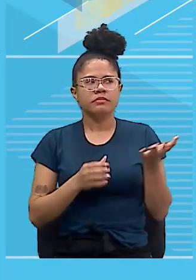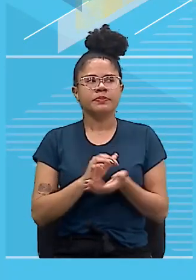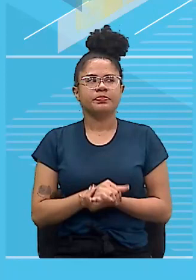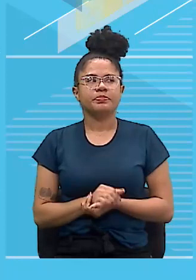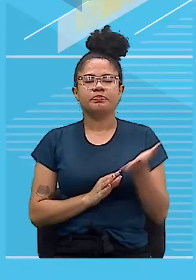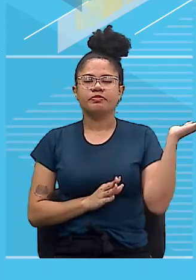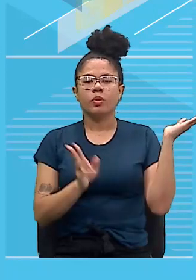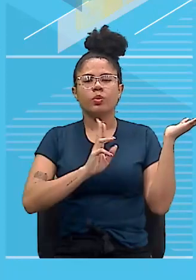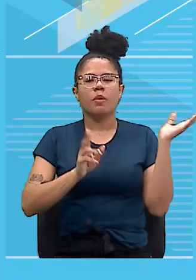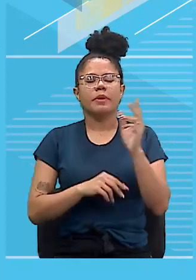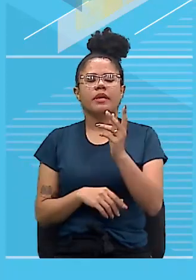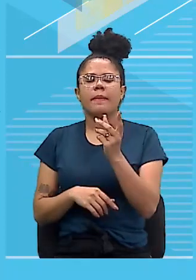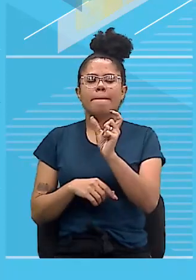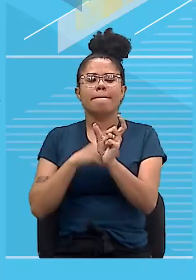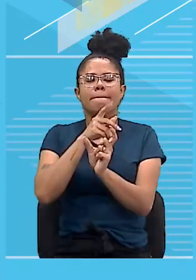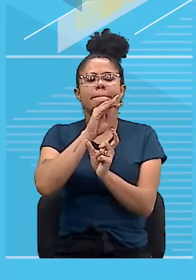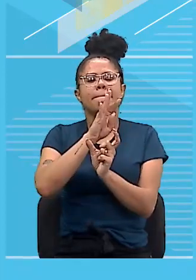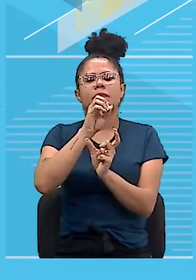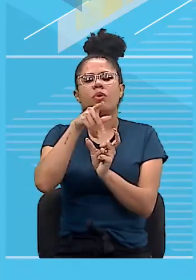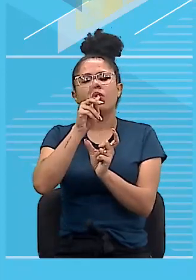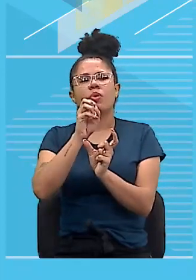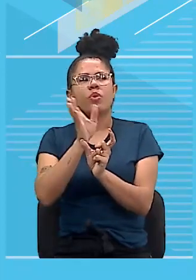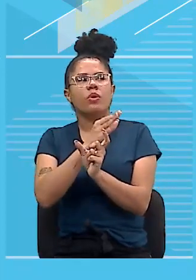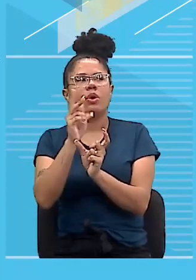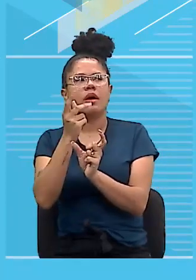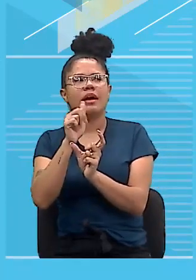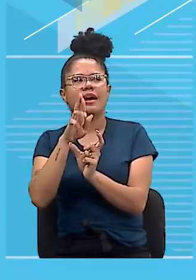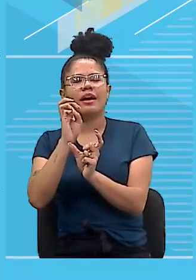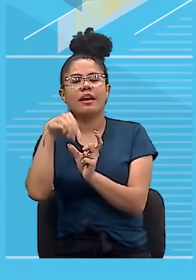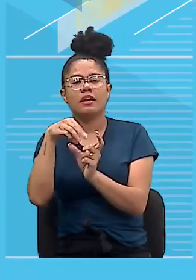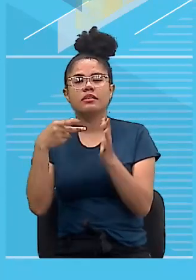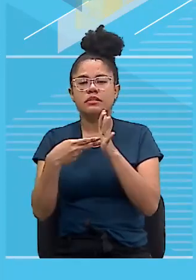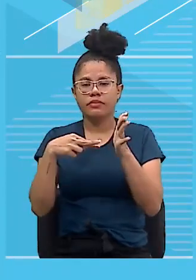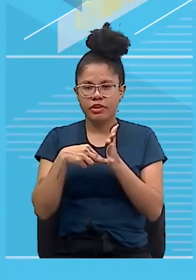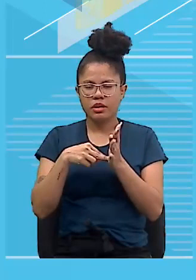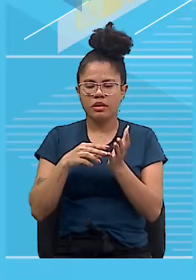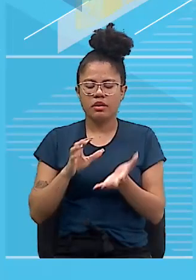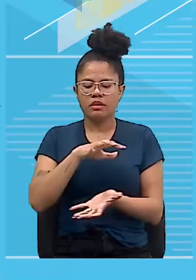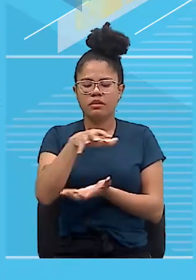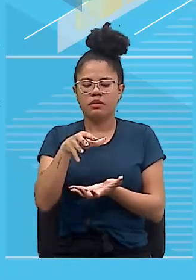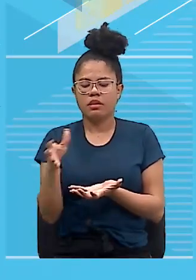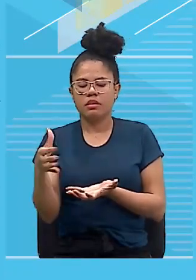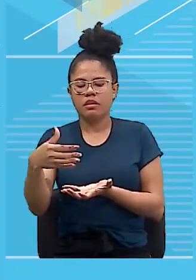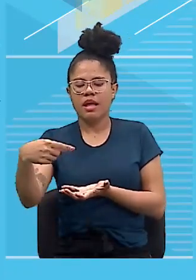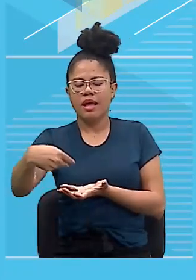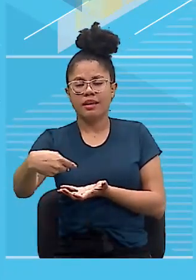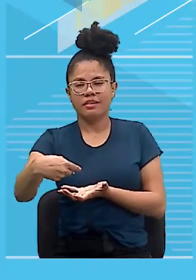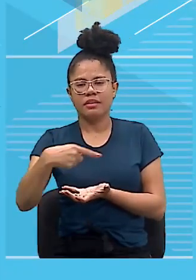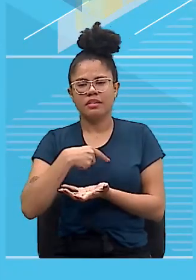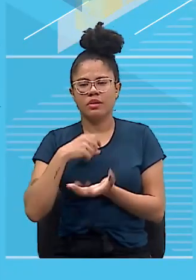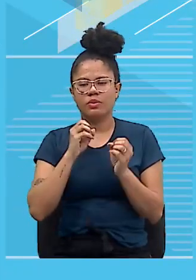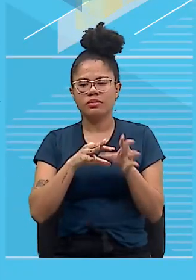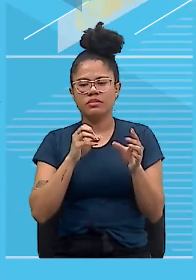a educação ocidental é pecaminosa é o que significa boko